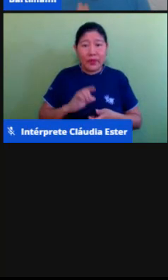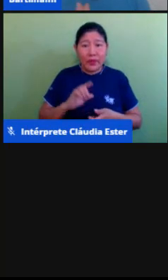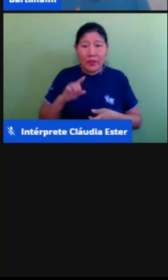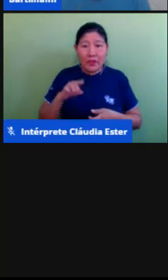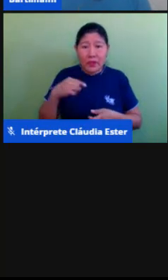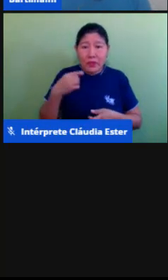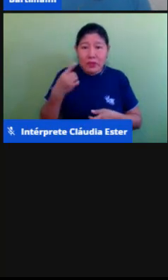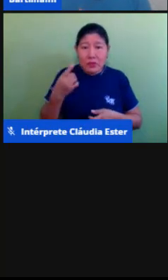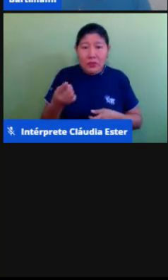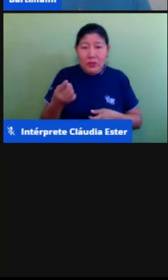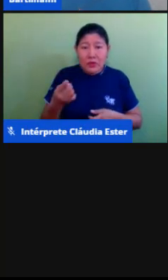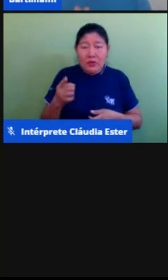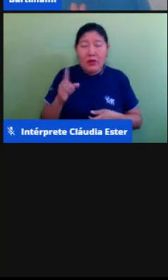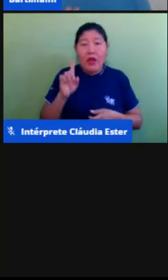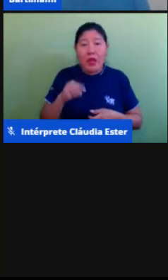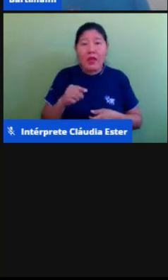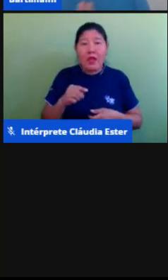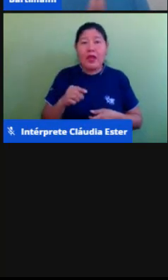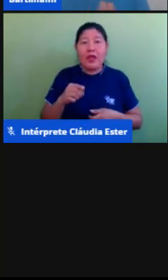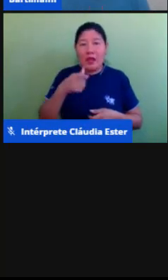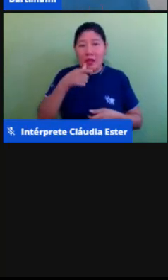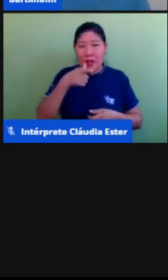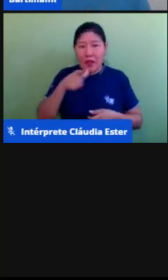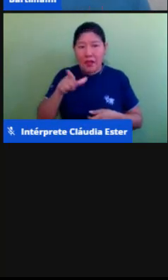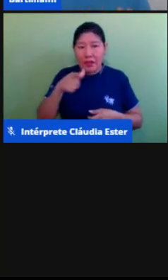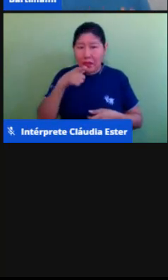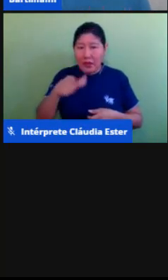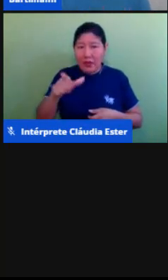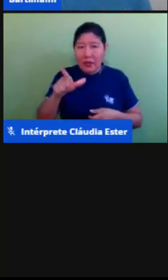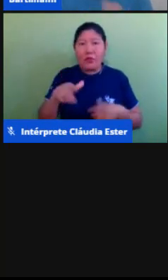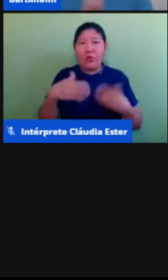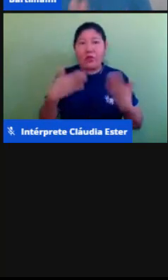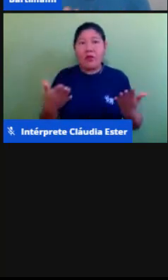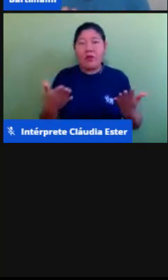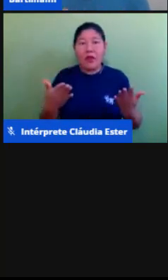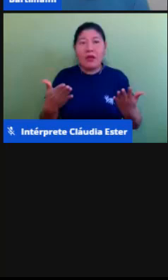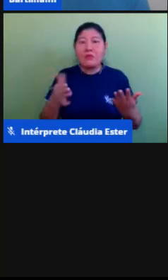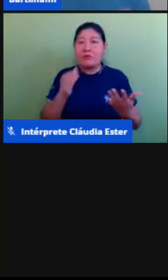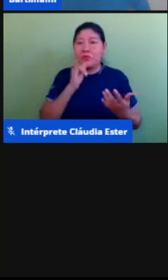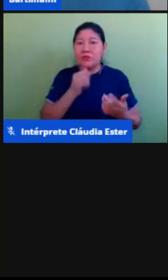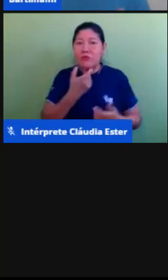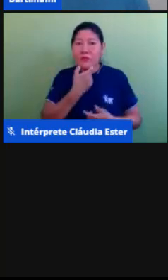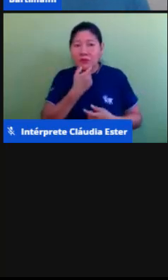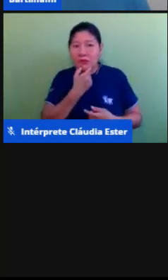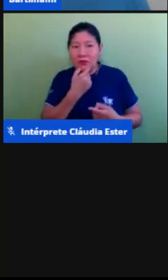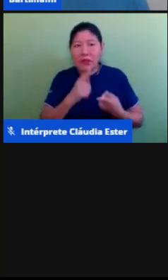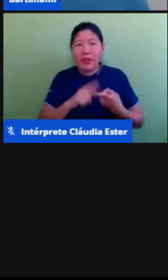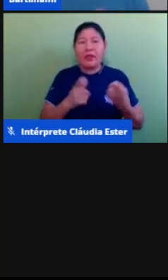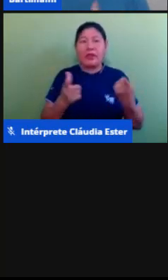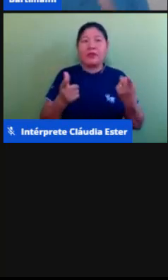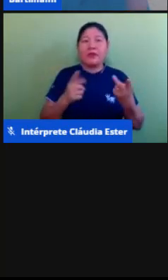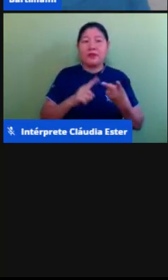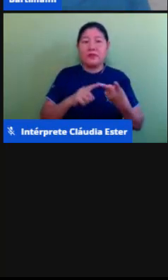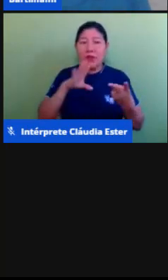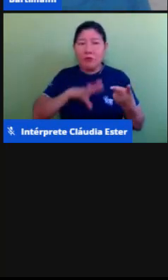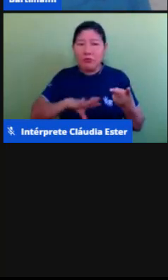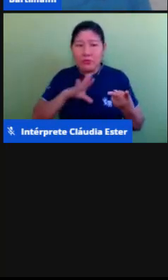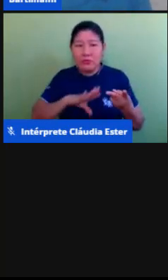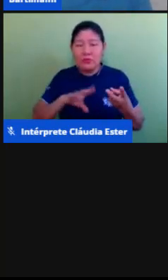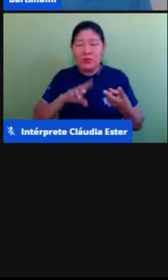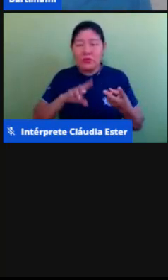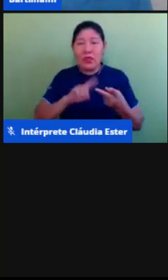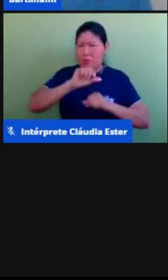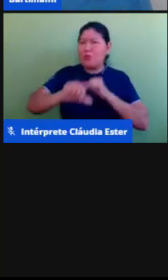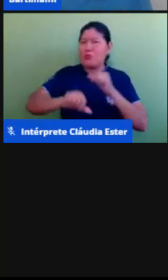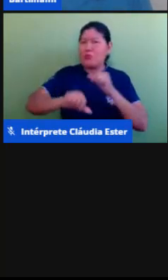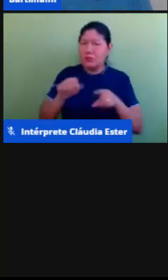é o idioma. Tá vendo? Caso apareça para você a plataforma em inglês, aqui você consegue alterar o idioma. Inclusive, depende se você